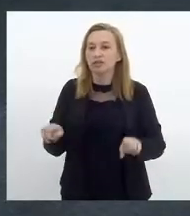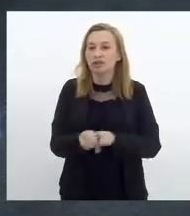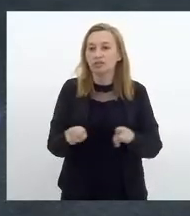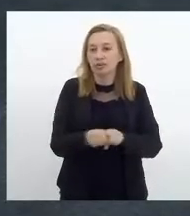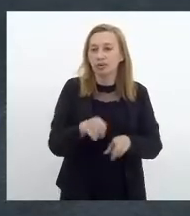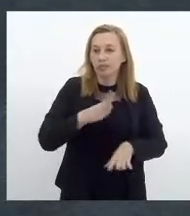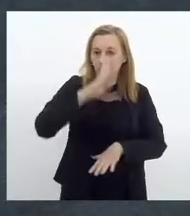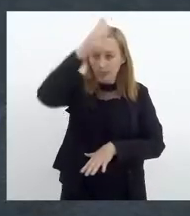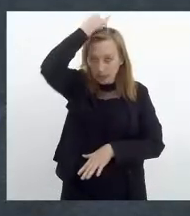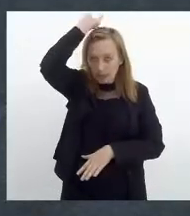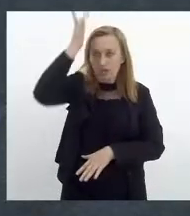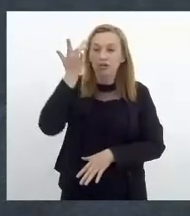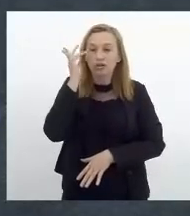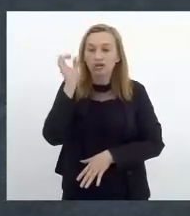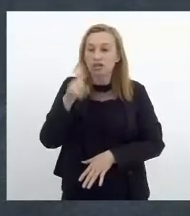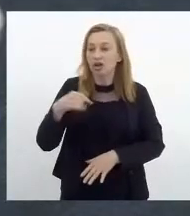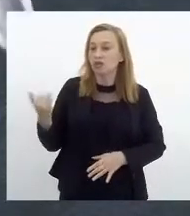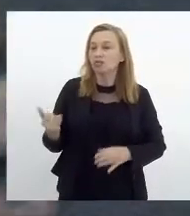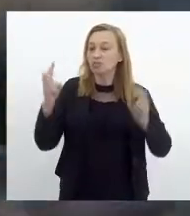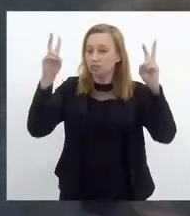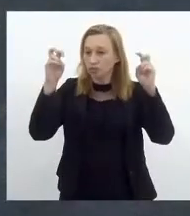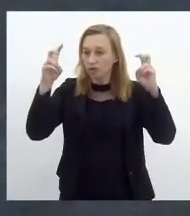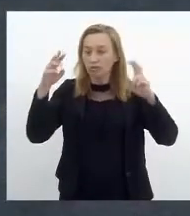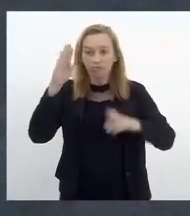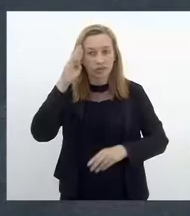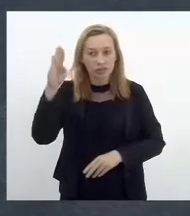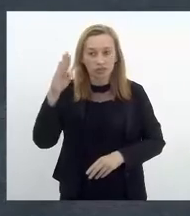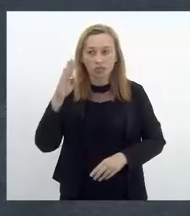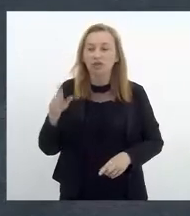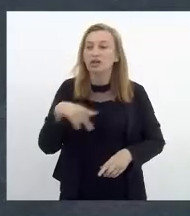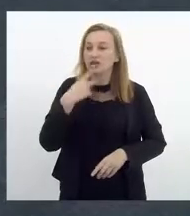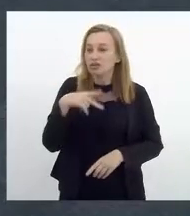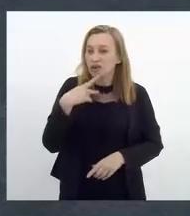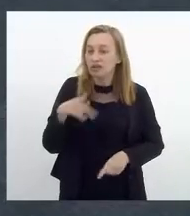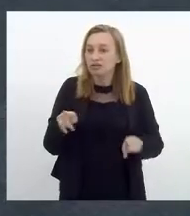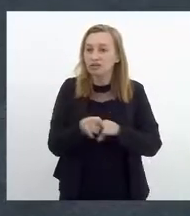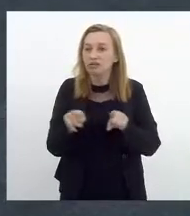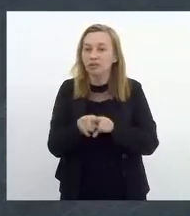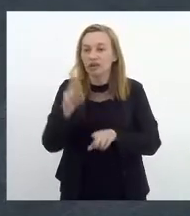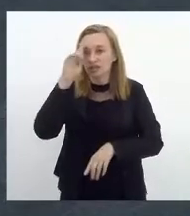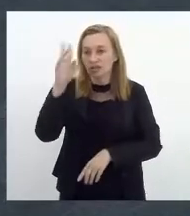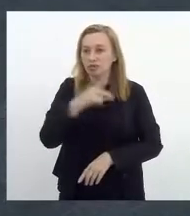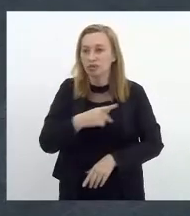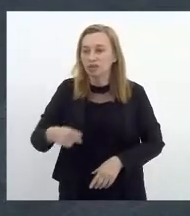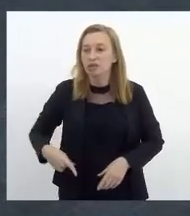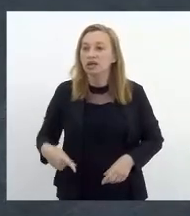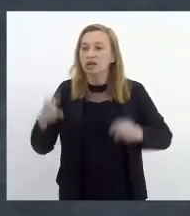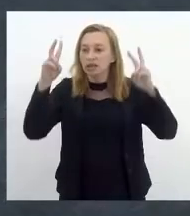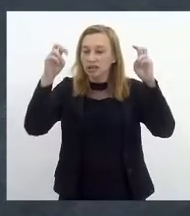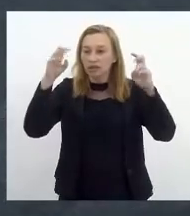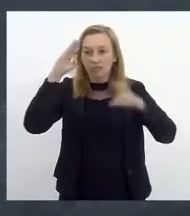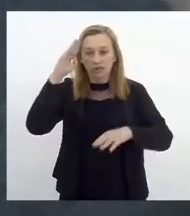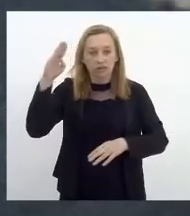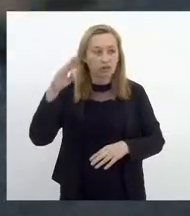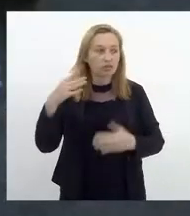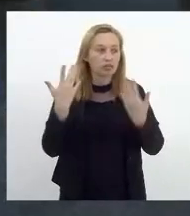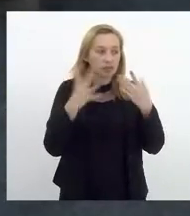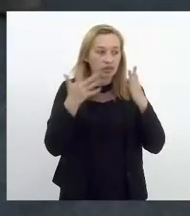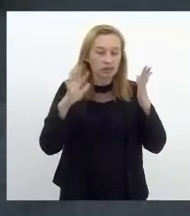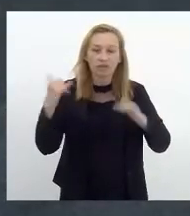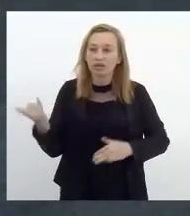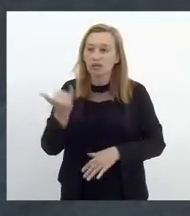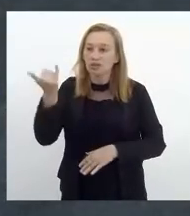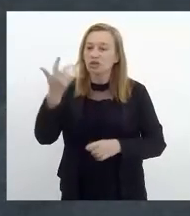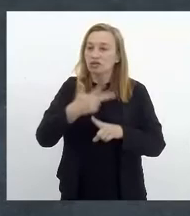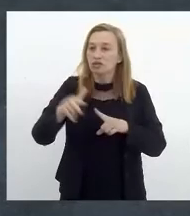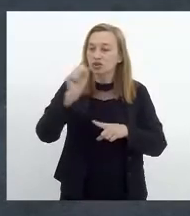bombeiros. Acho que esse é um tema central. E falando, senhor presidente, em temas centrais, então parabenizo pela importante